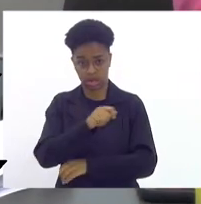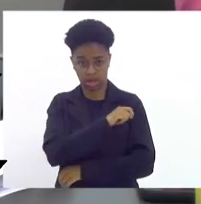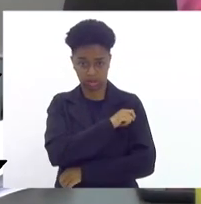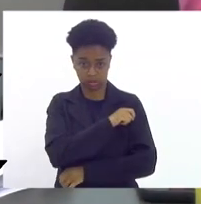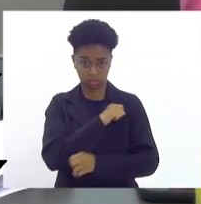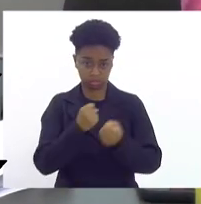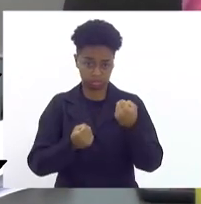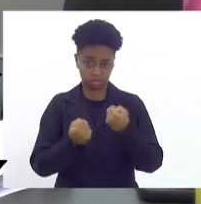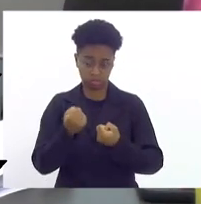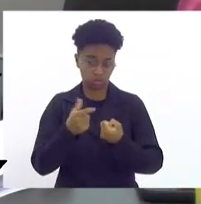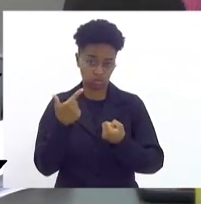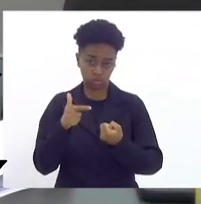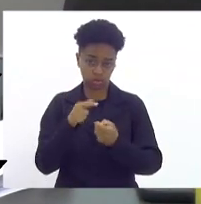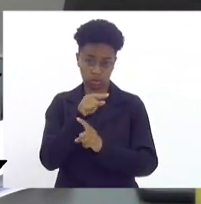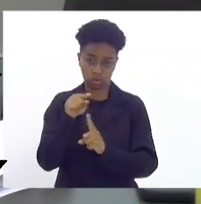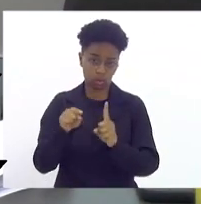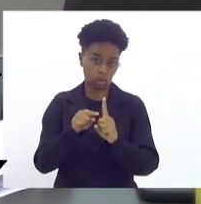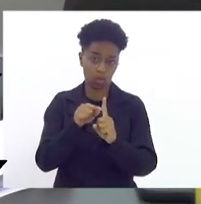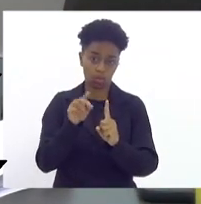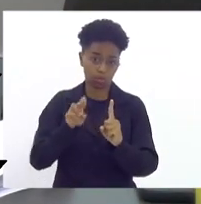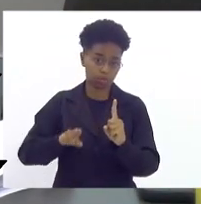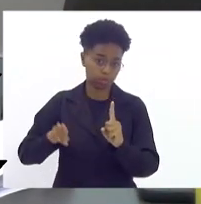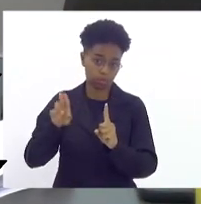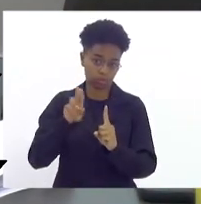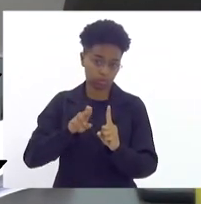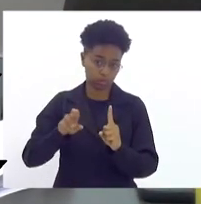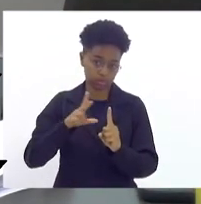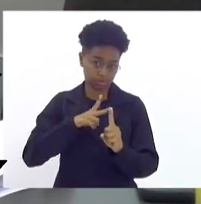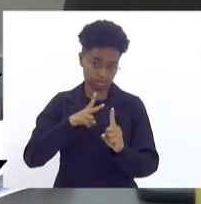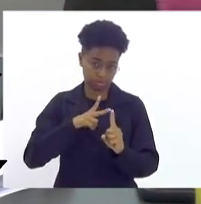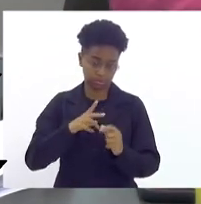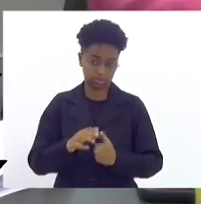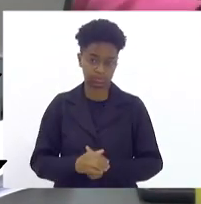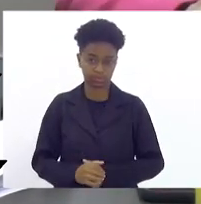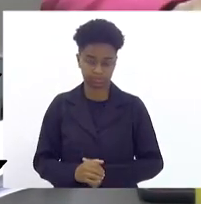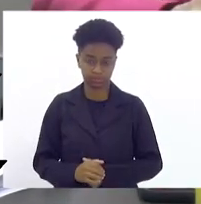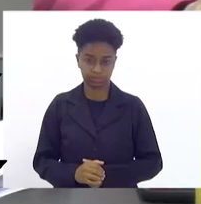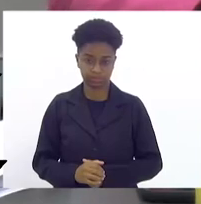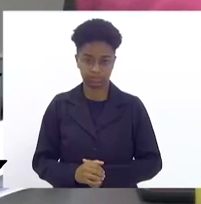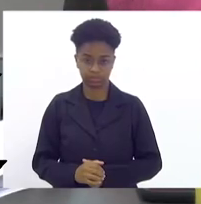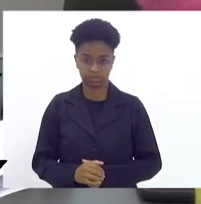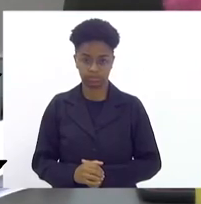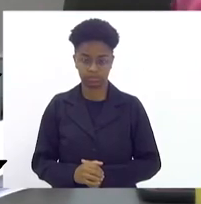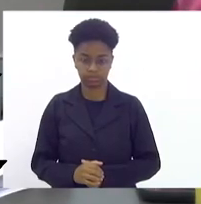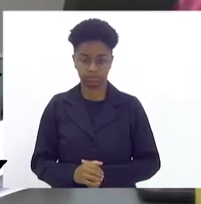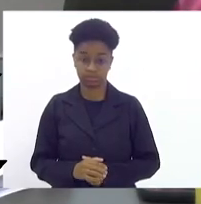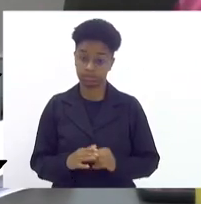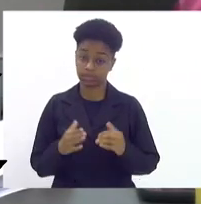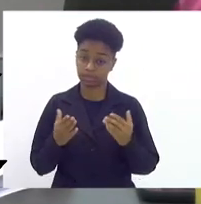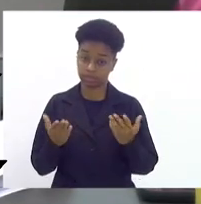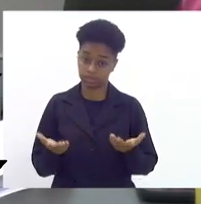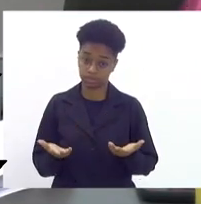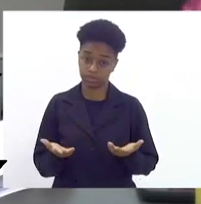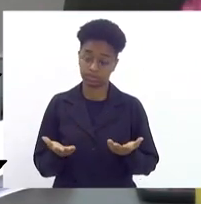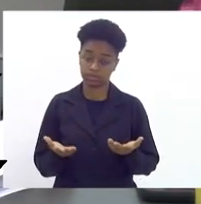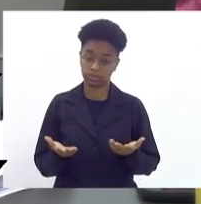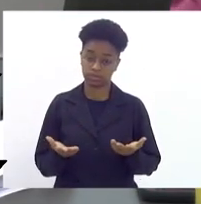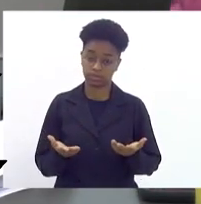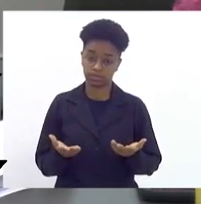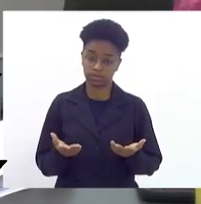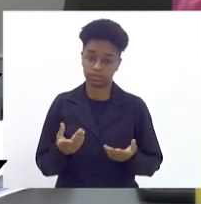precípua, né, do uso privado, né? Então, teria